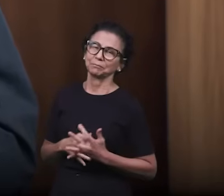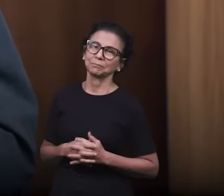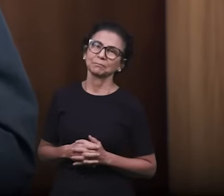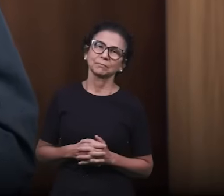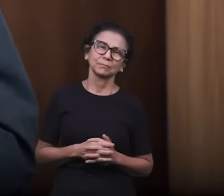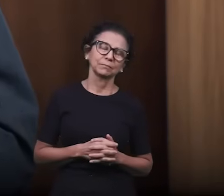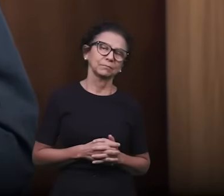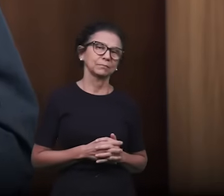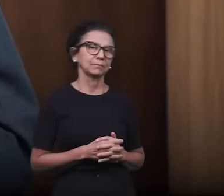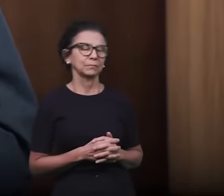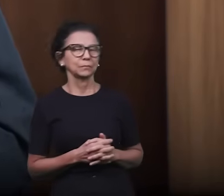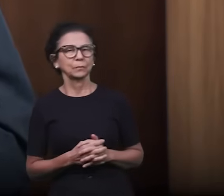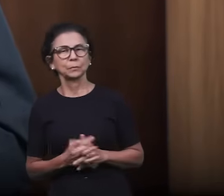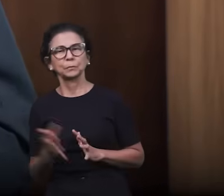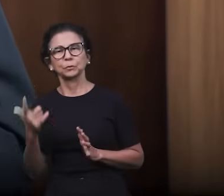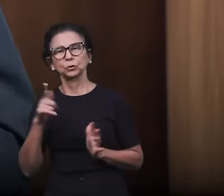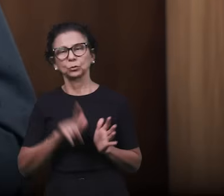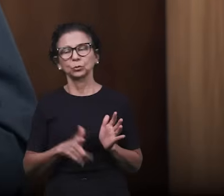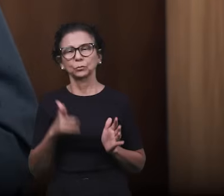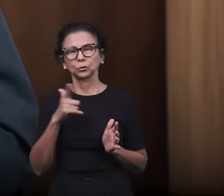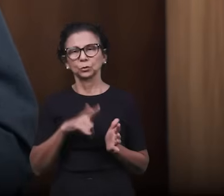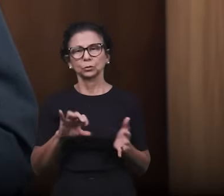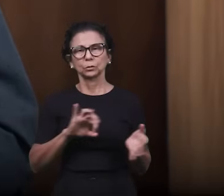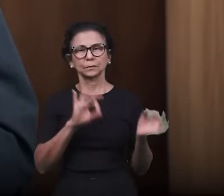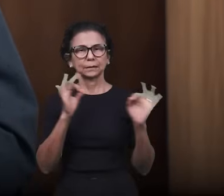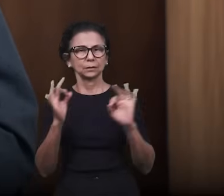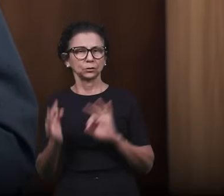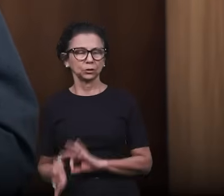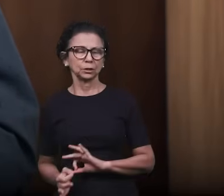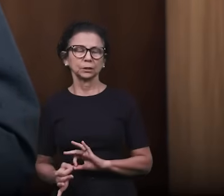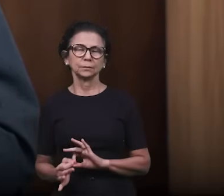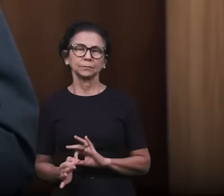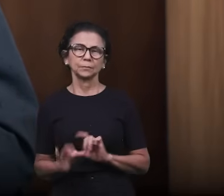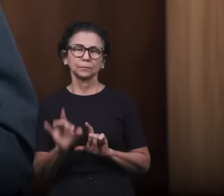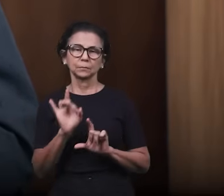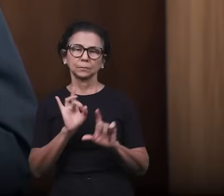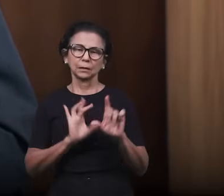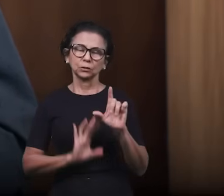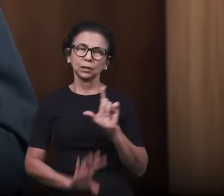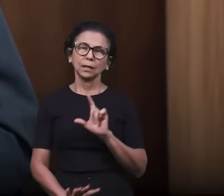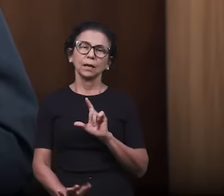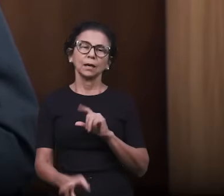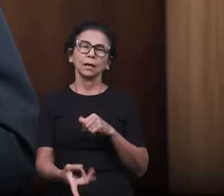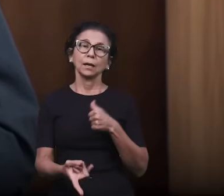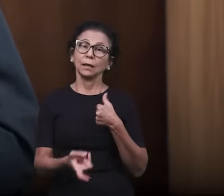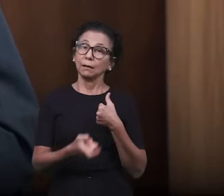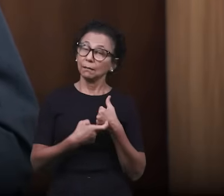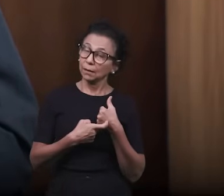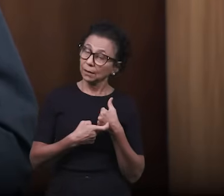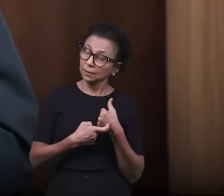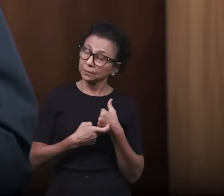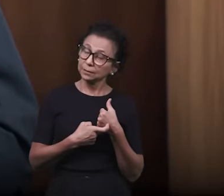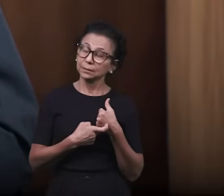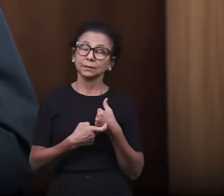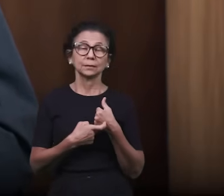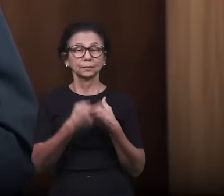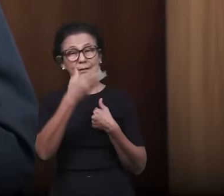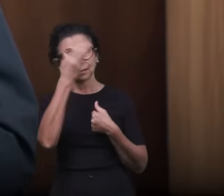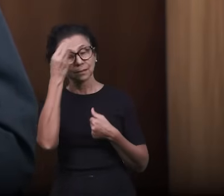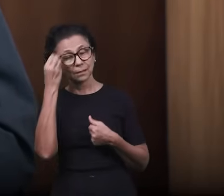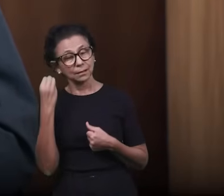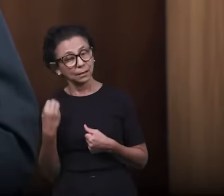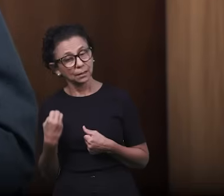No YouTube você pode ver, rever, compartilhar, não deixe de dar o seu like